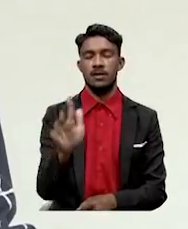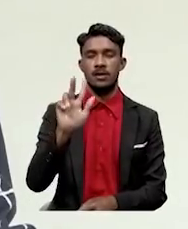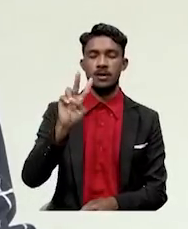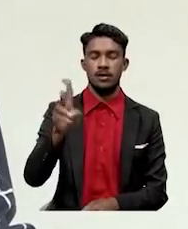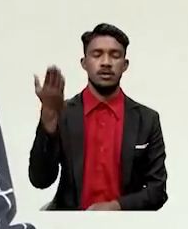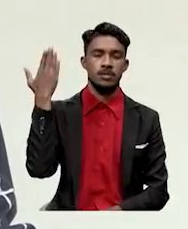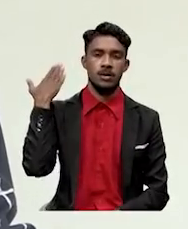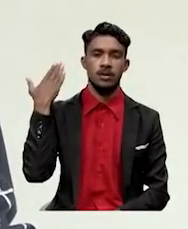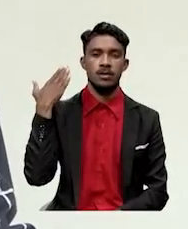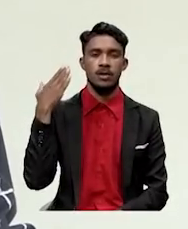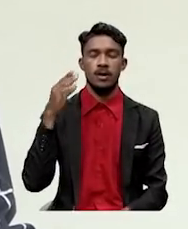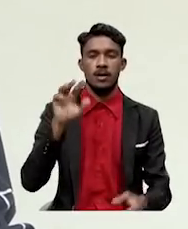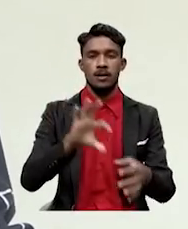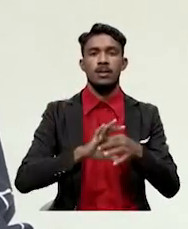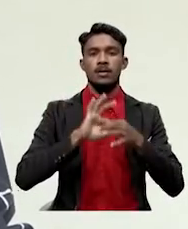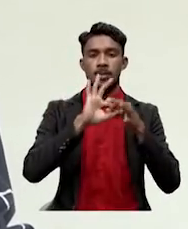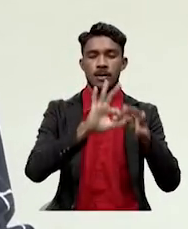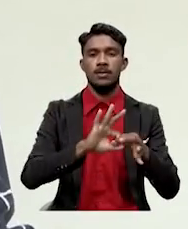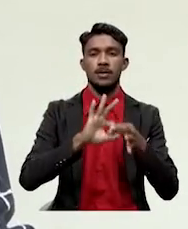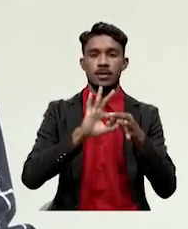Maio delegados